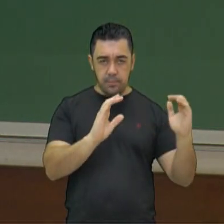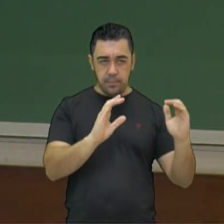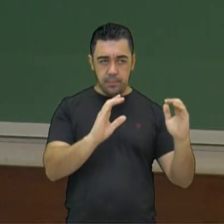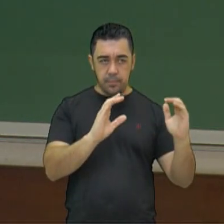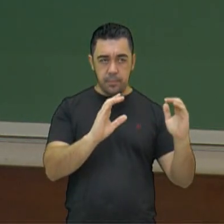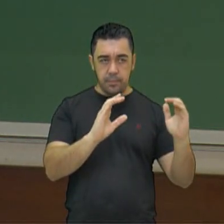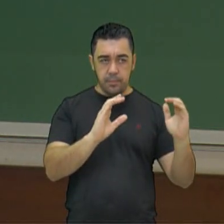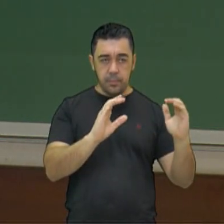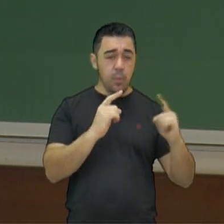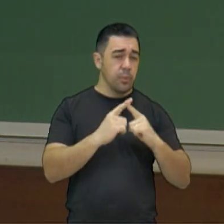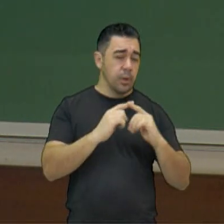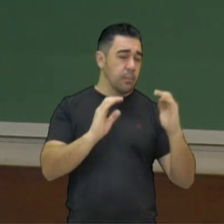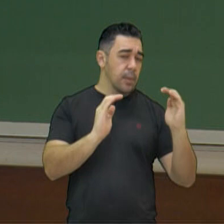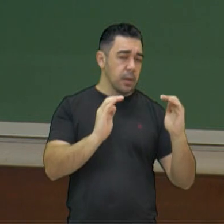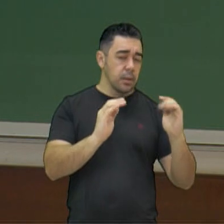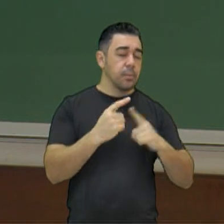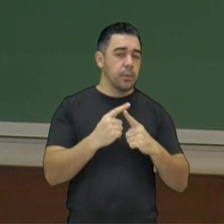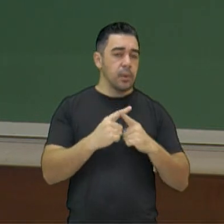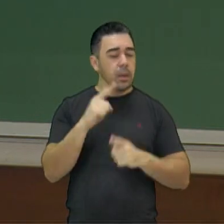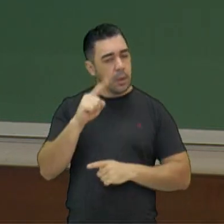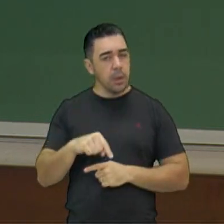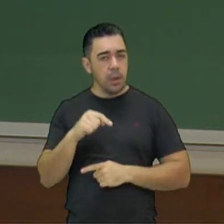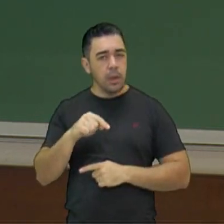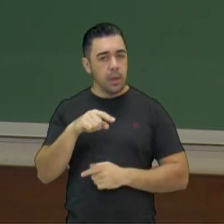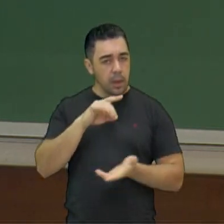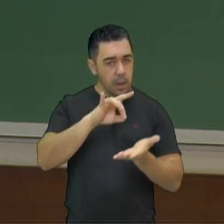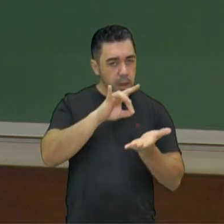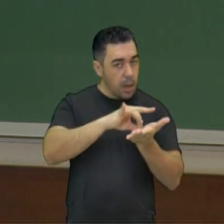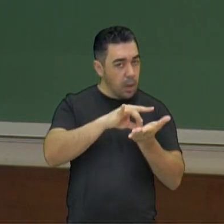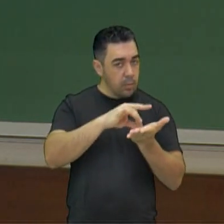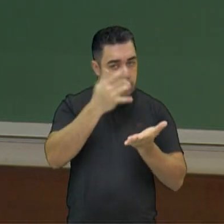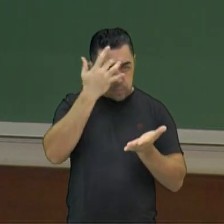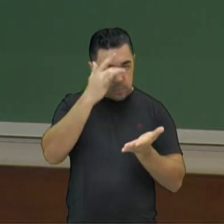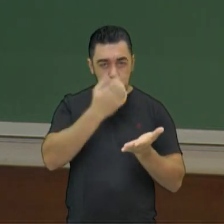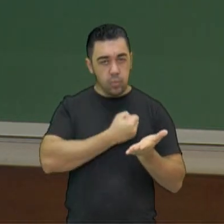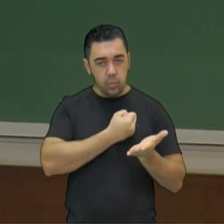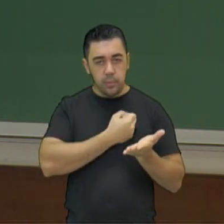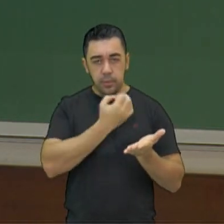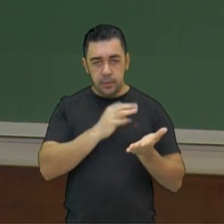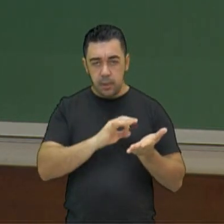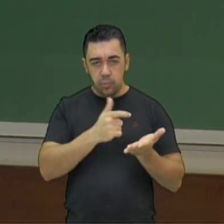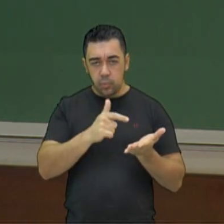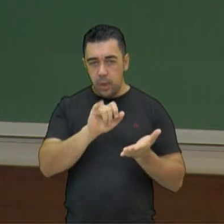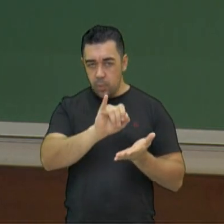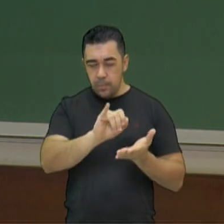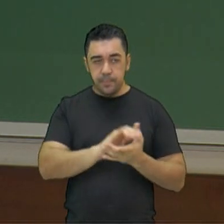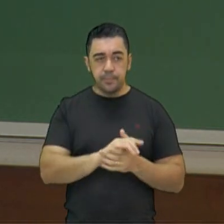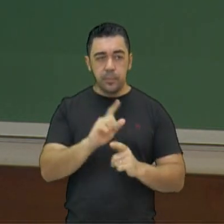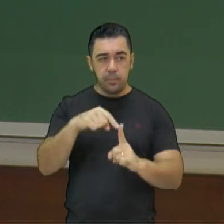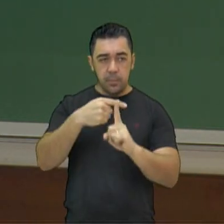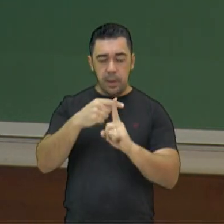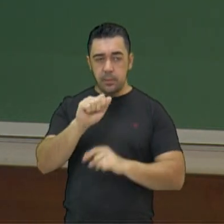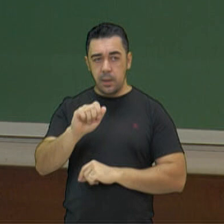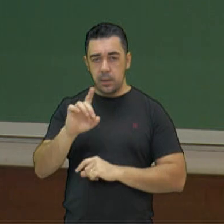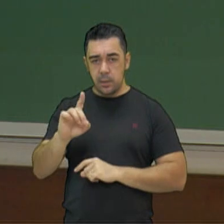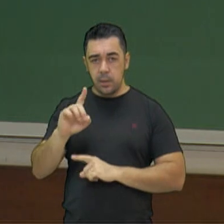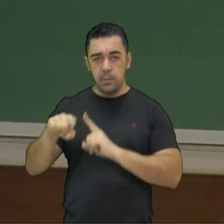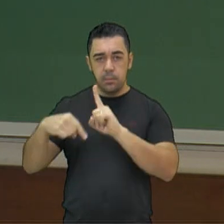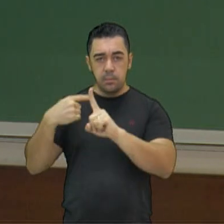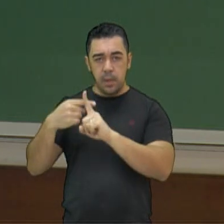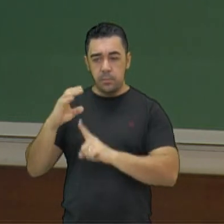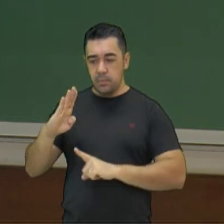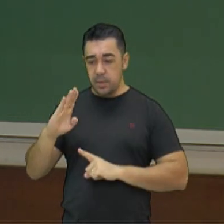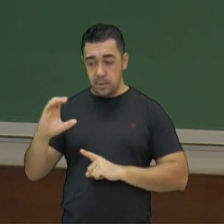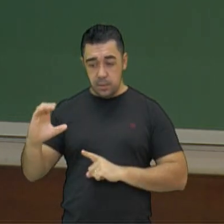entre parênteses, por quê? Porque é a parte real, não tem unidade imaginária. Mais AD mais